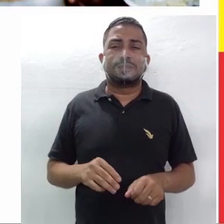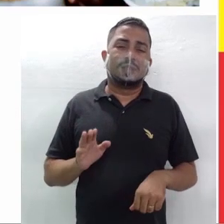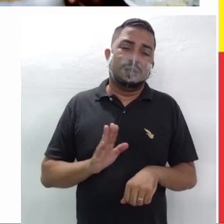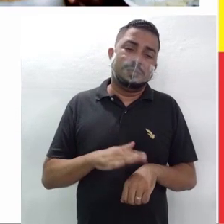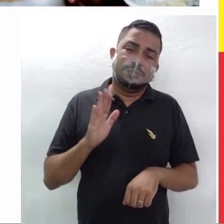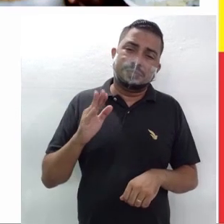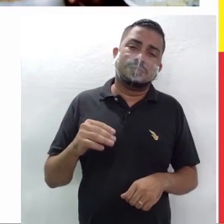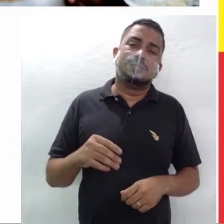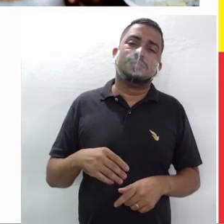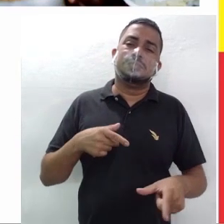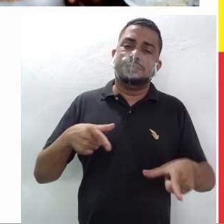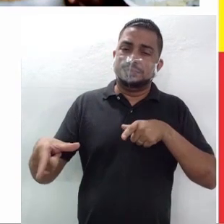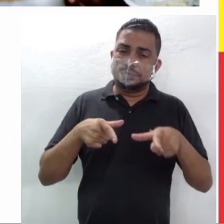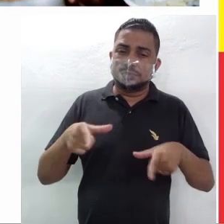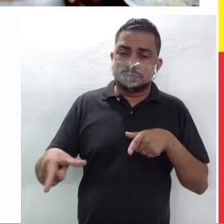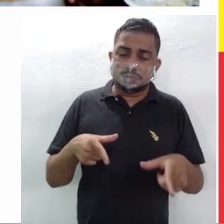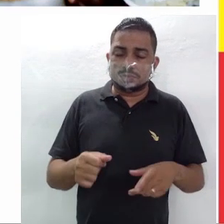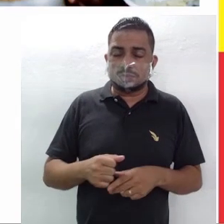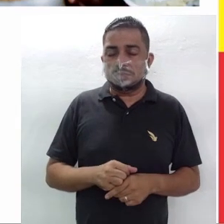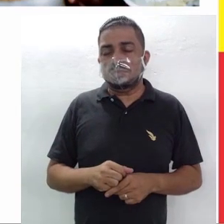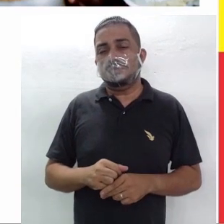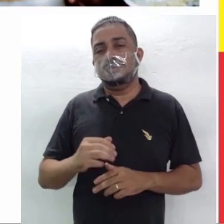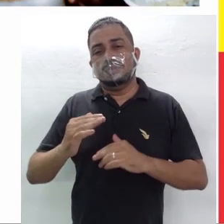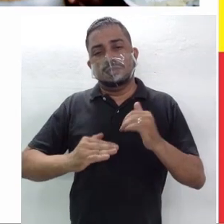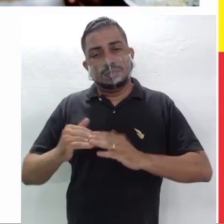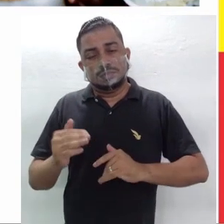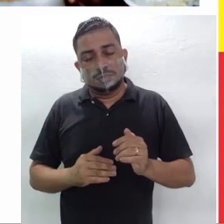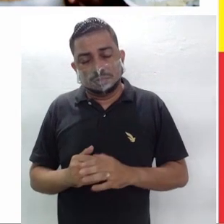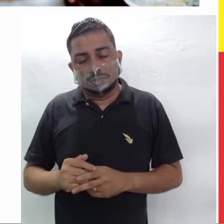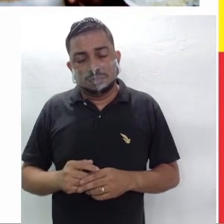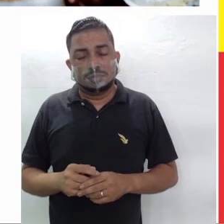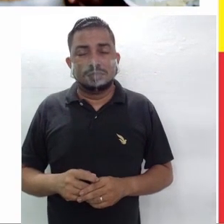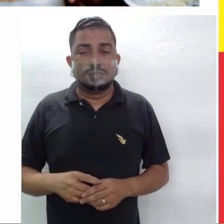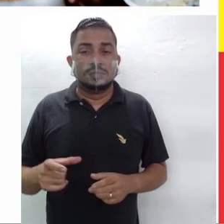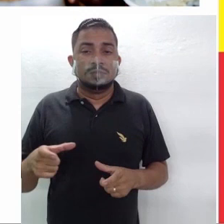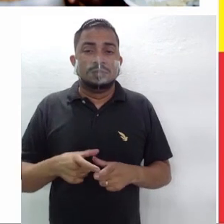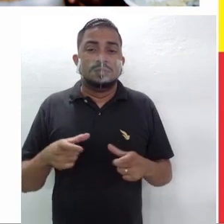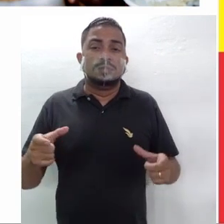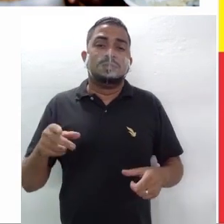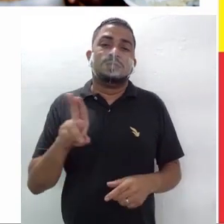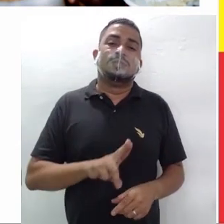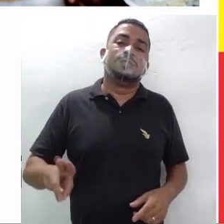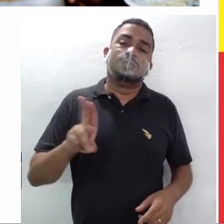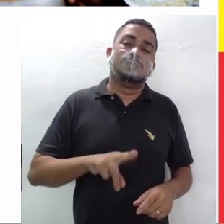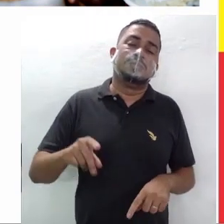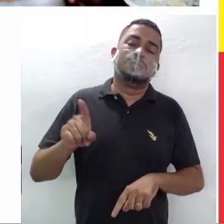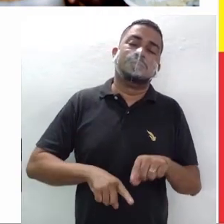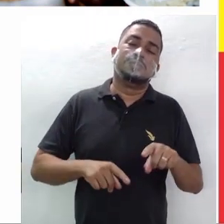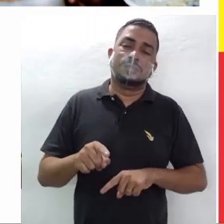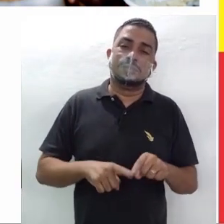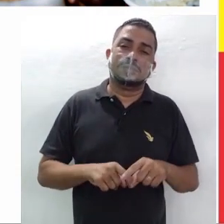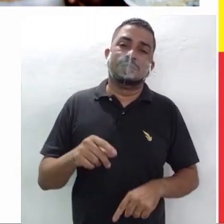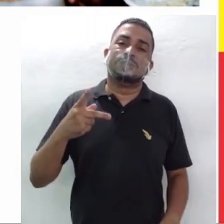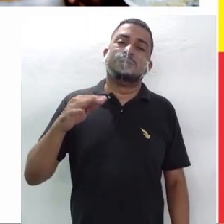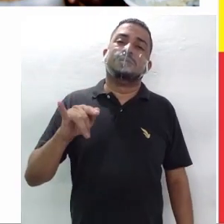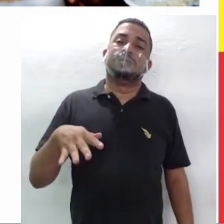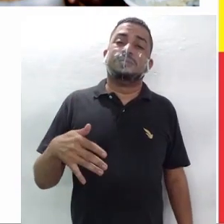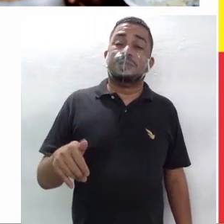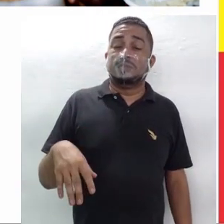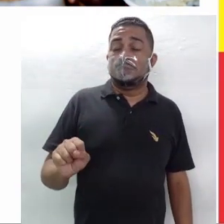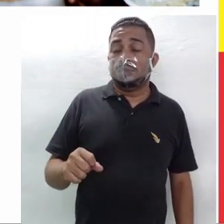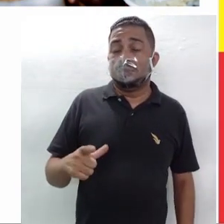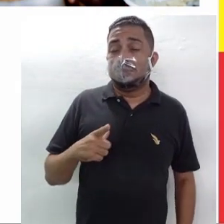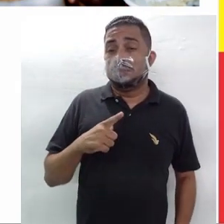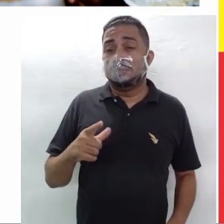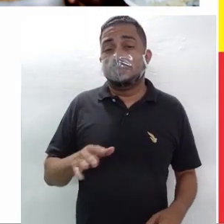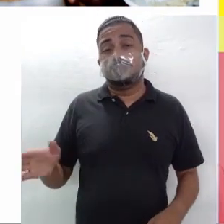significa mais emprego e, via de regra, um incremento de insumos, de